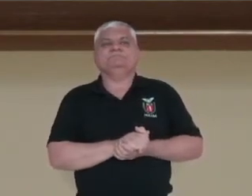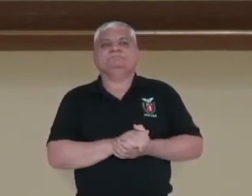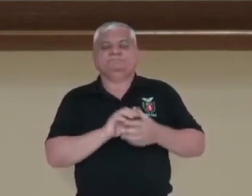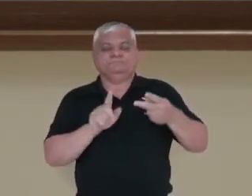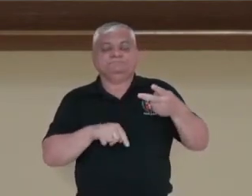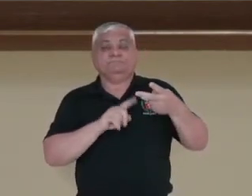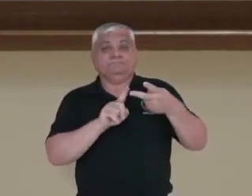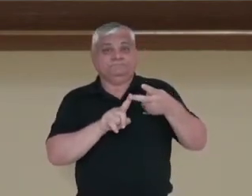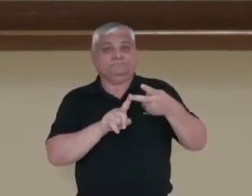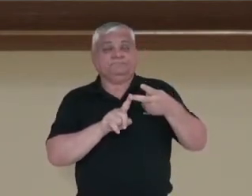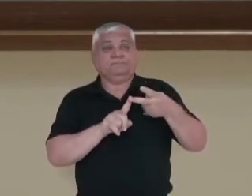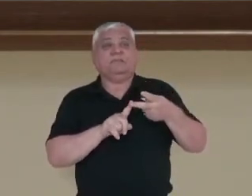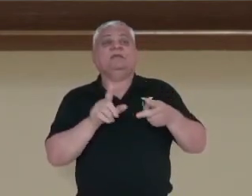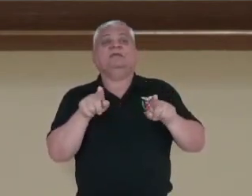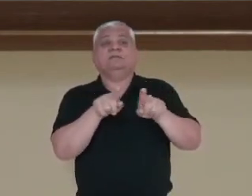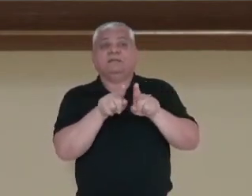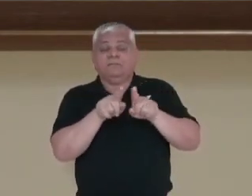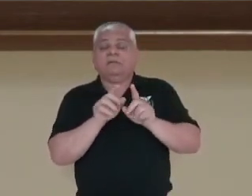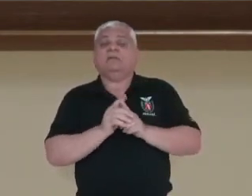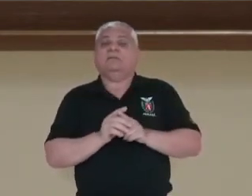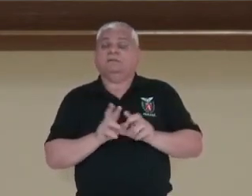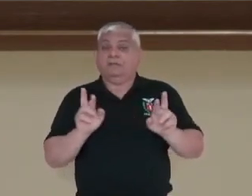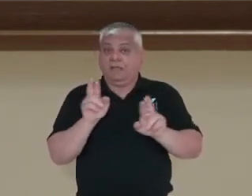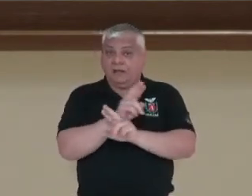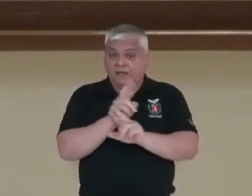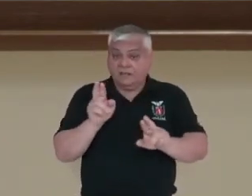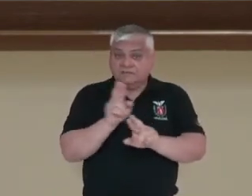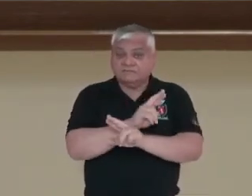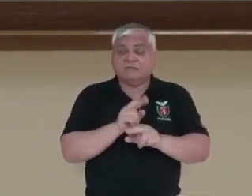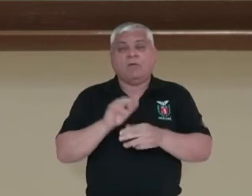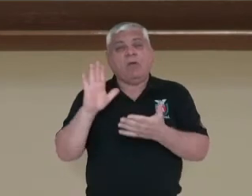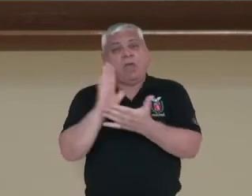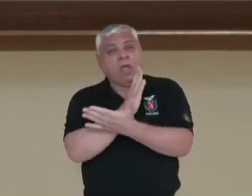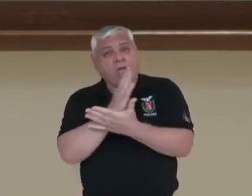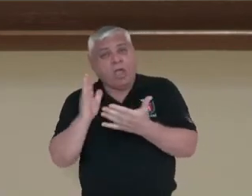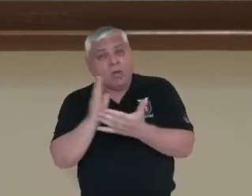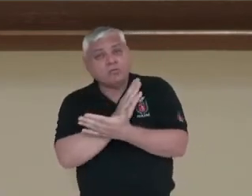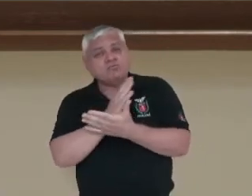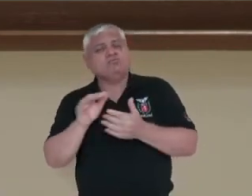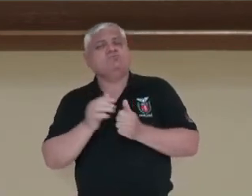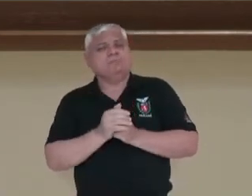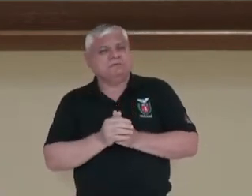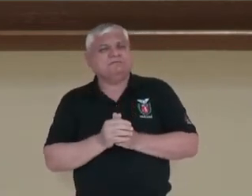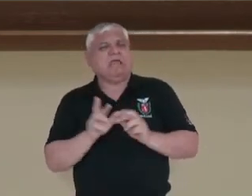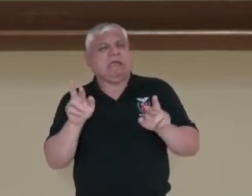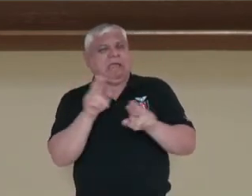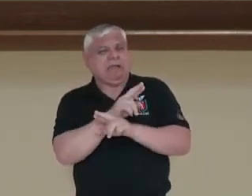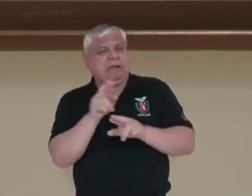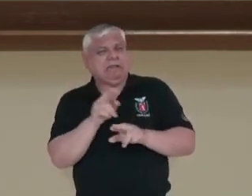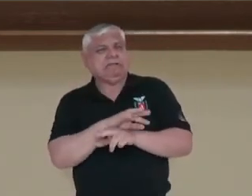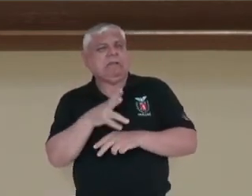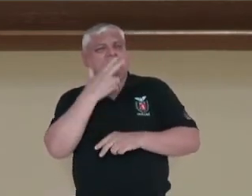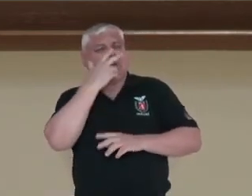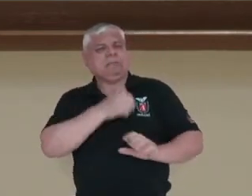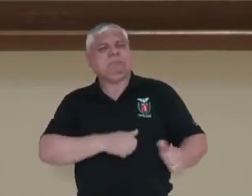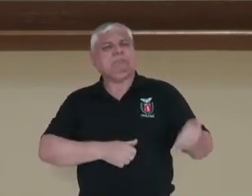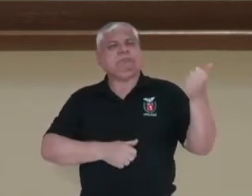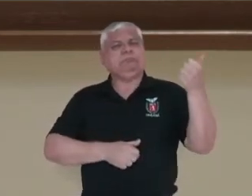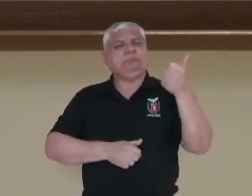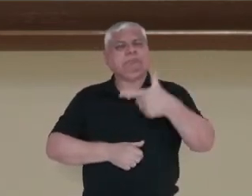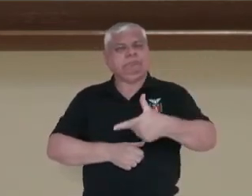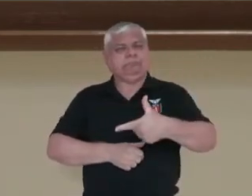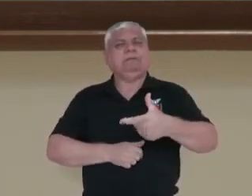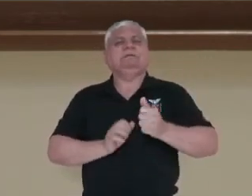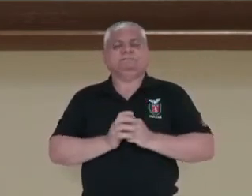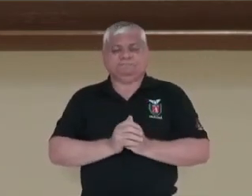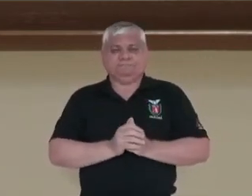Ele vai falar de algumas relações patriarcais, algumas relações de subserviência. Ele vai falar também de